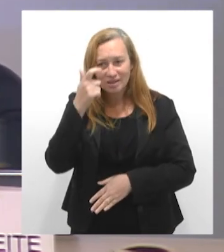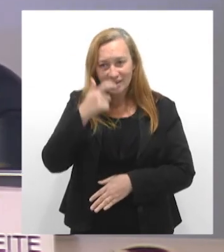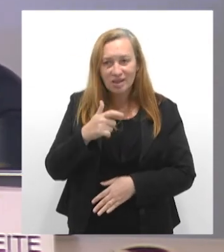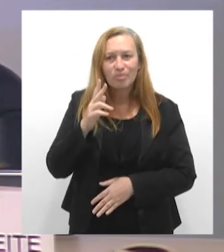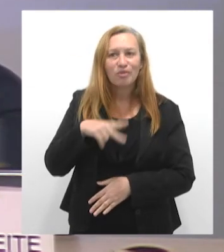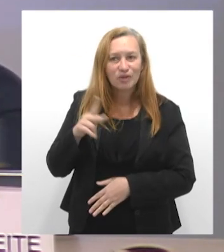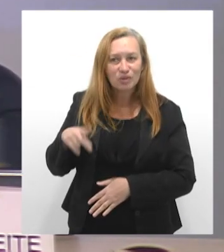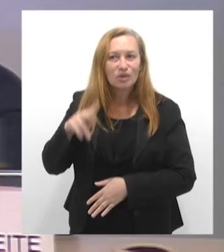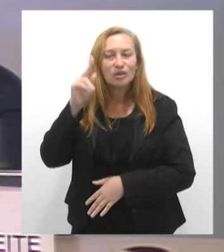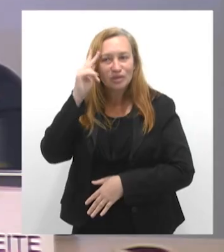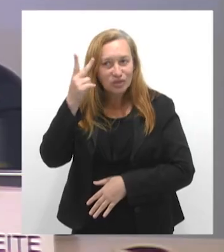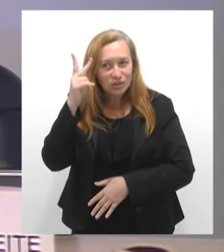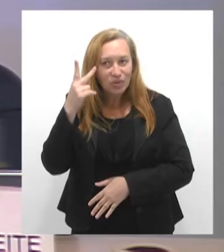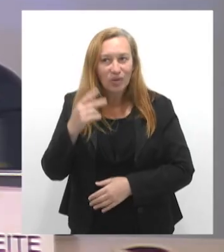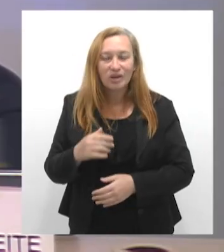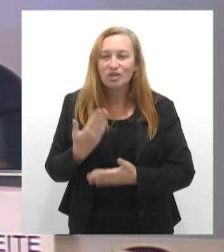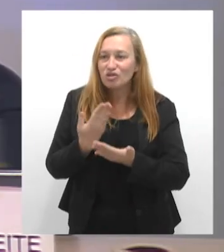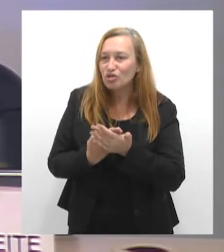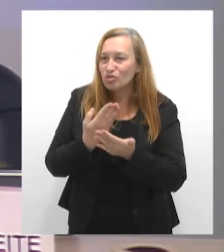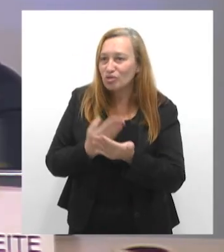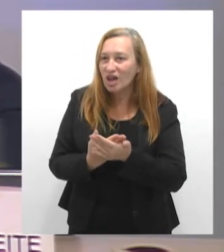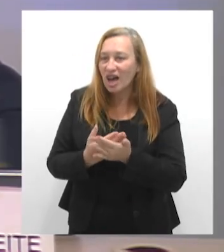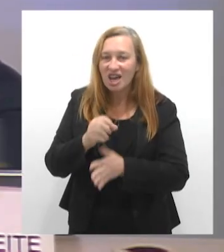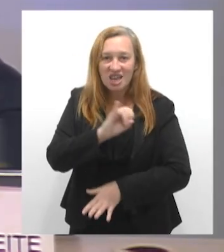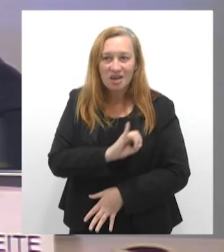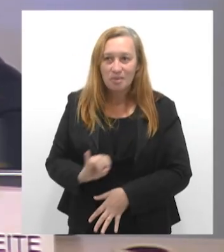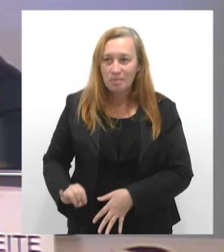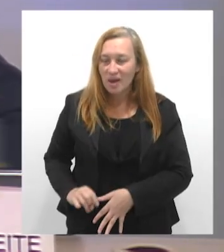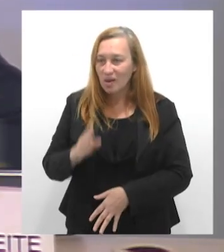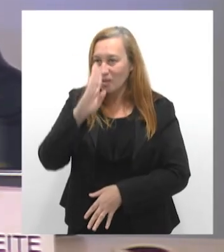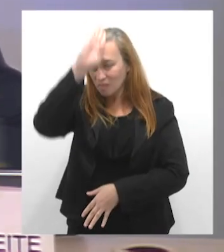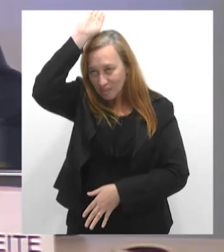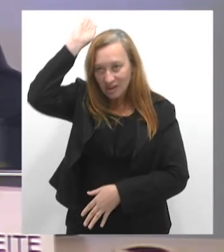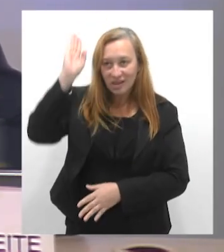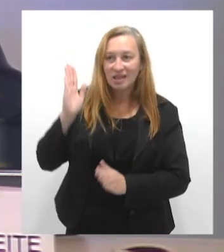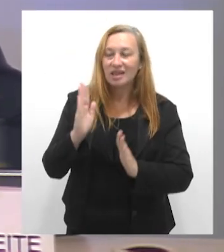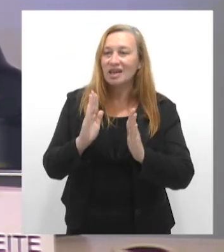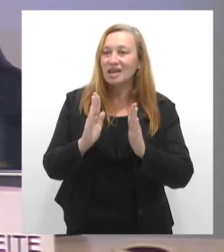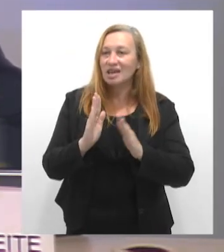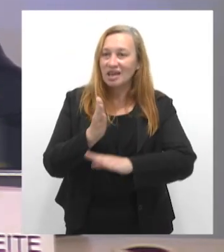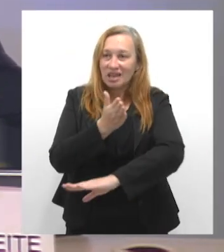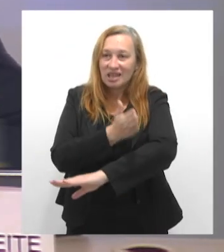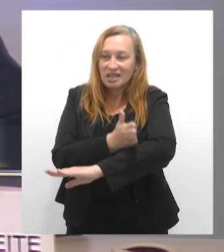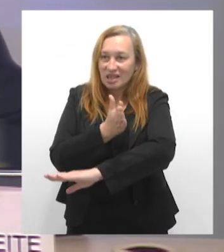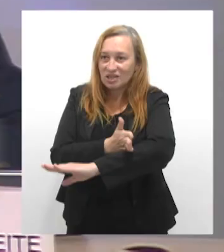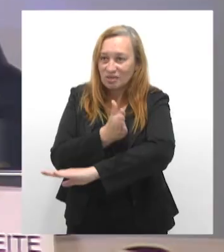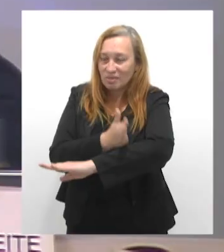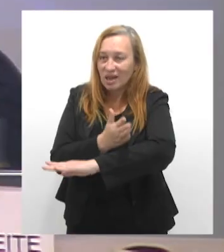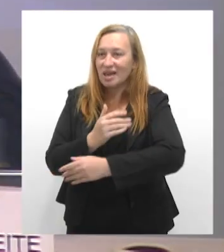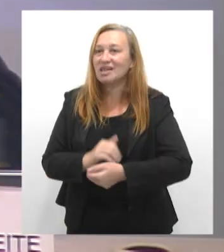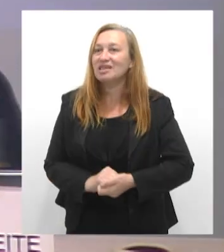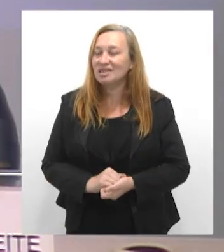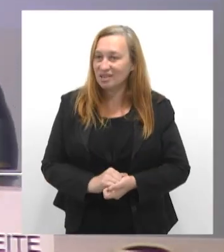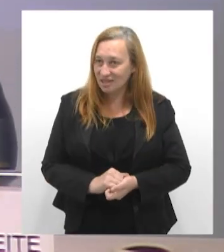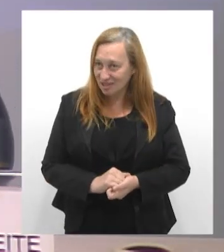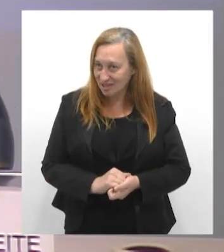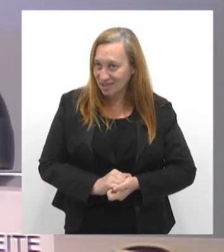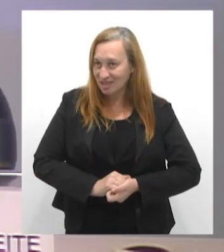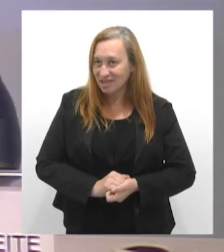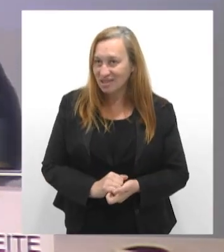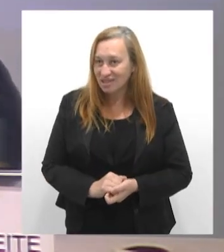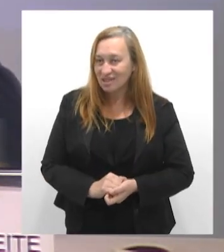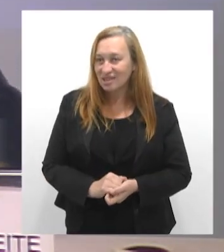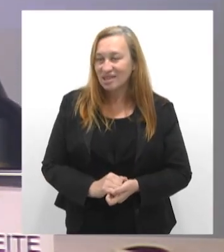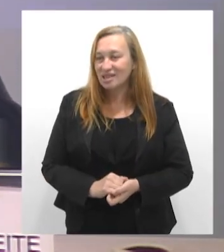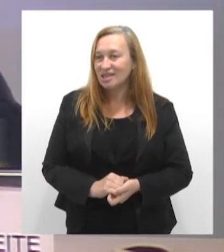de História, gosto demais de estudar Império Romano, a Idade Média, tomada de Constantinopla pelos turcos